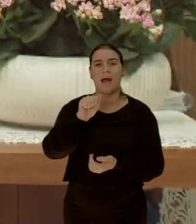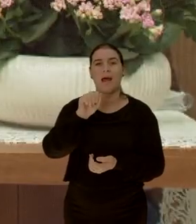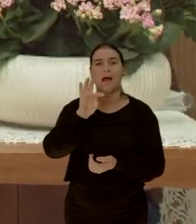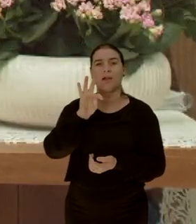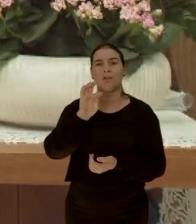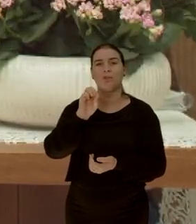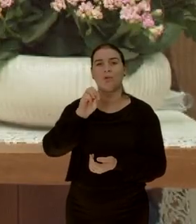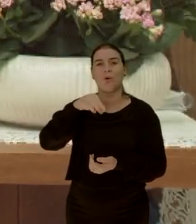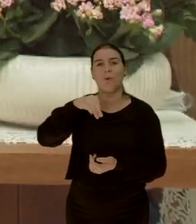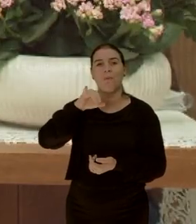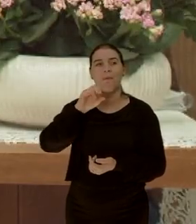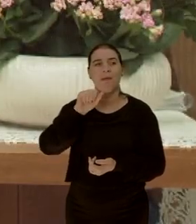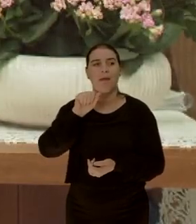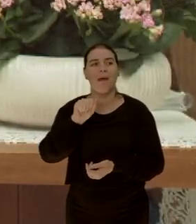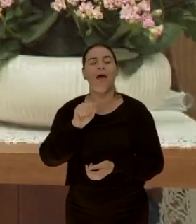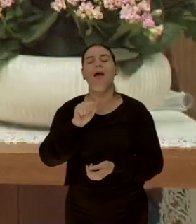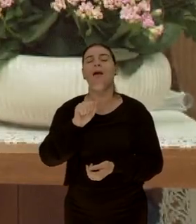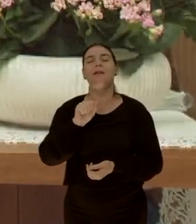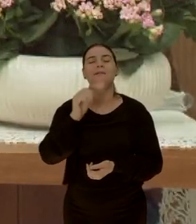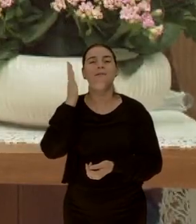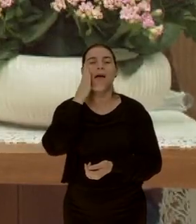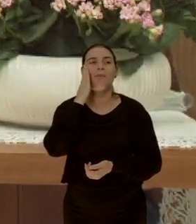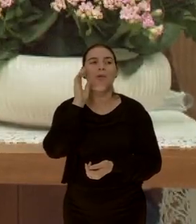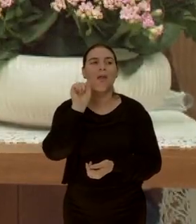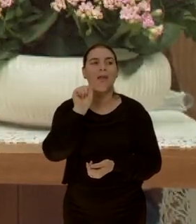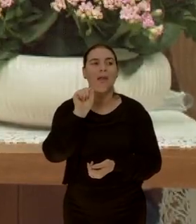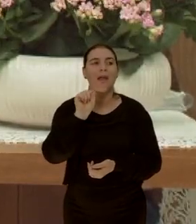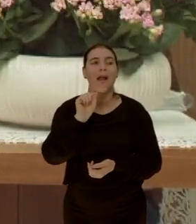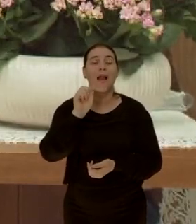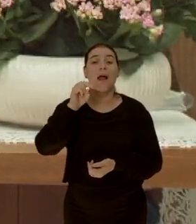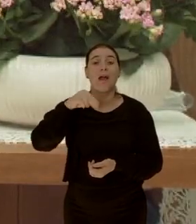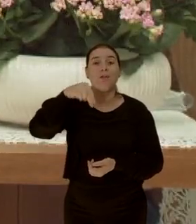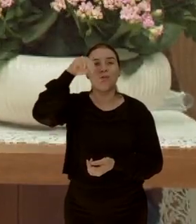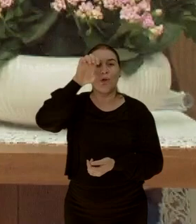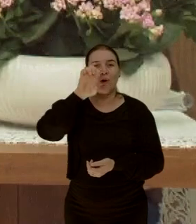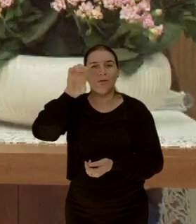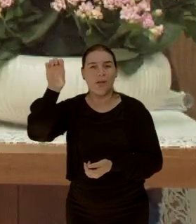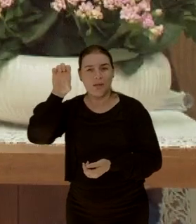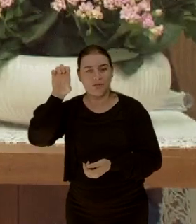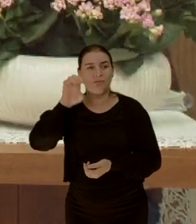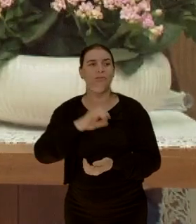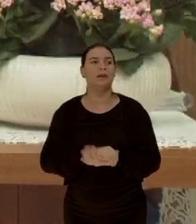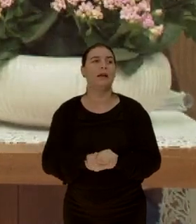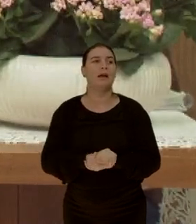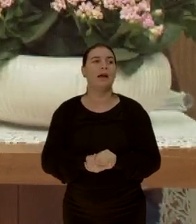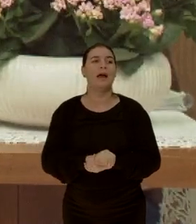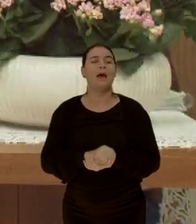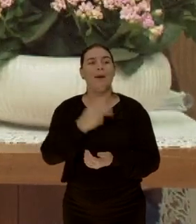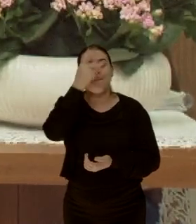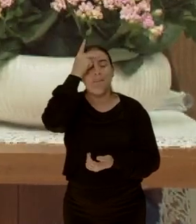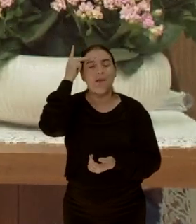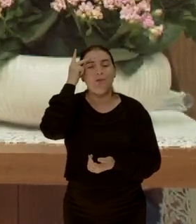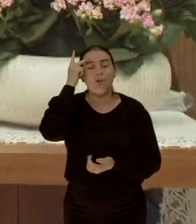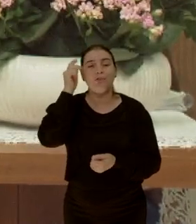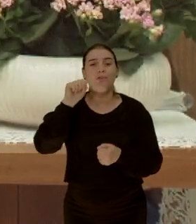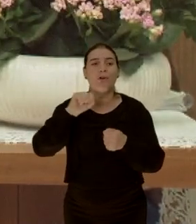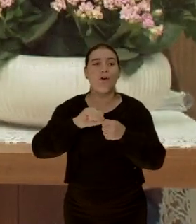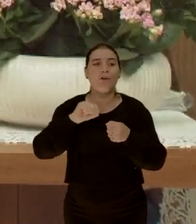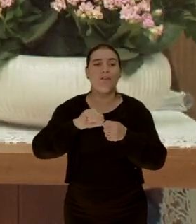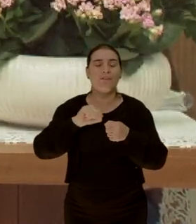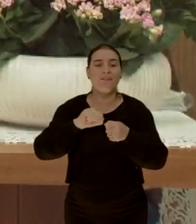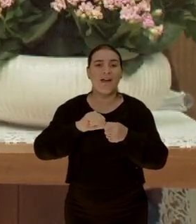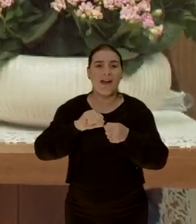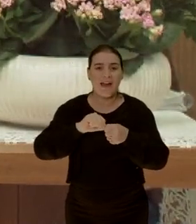Você sabe o que é latomia? Latomia é uma expressão que se usa lá no Nordeste. é o camarada que só faz duas coisas: